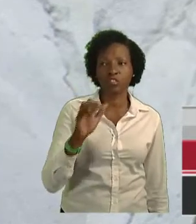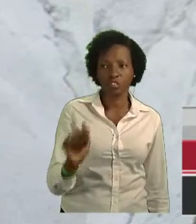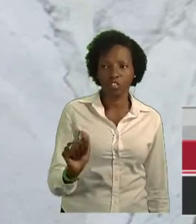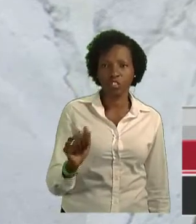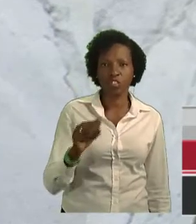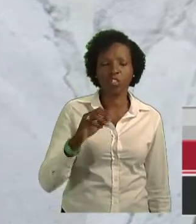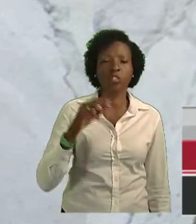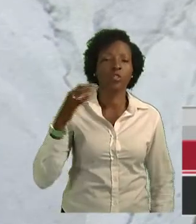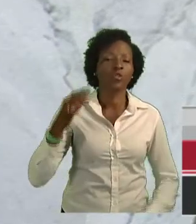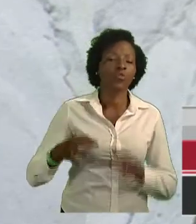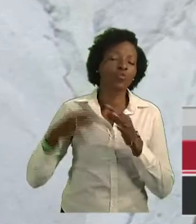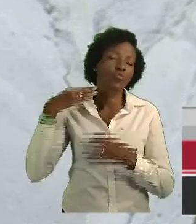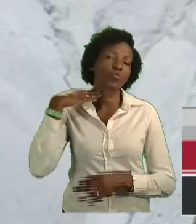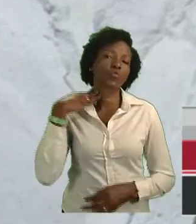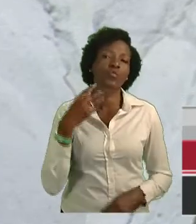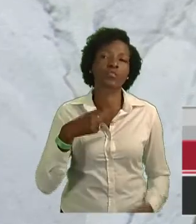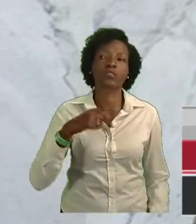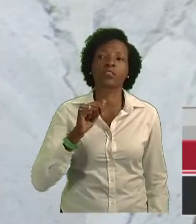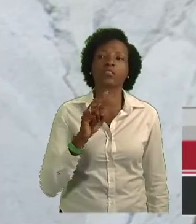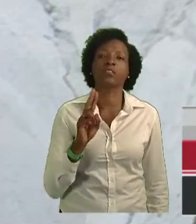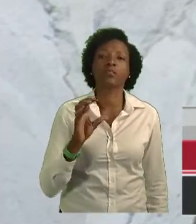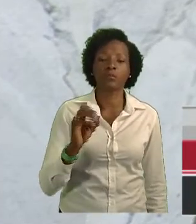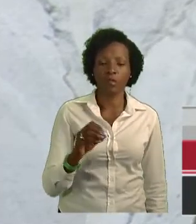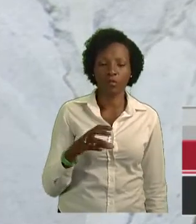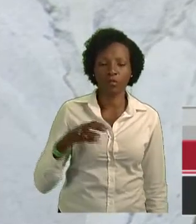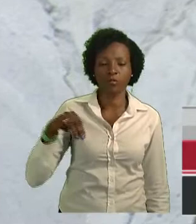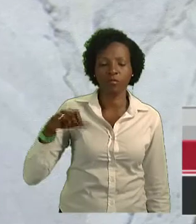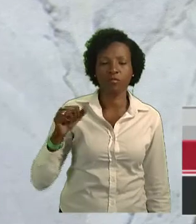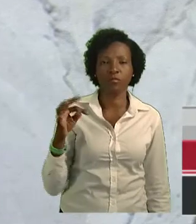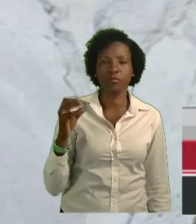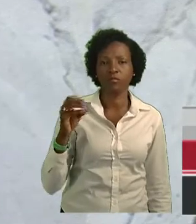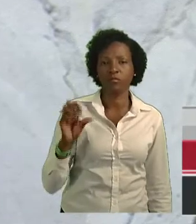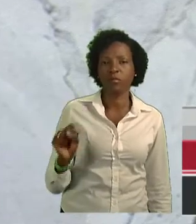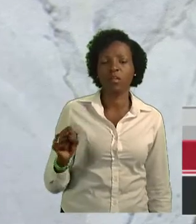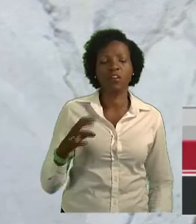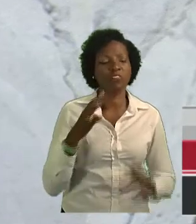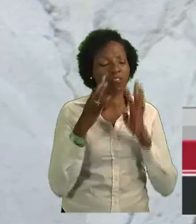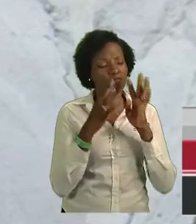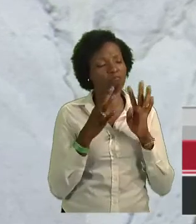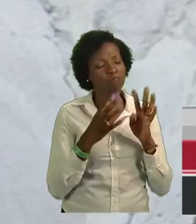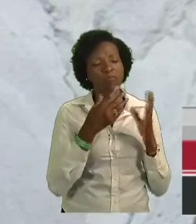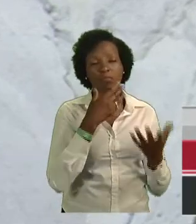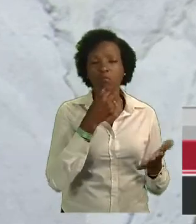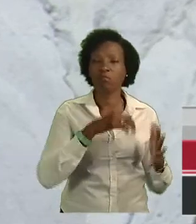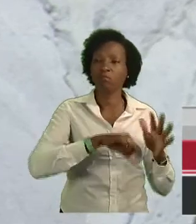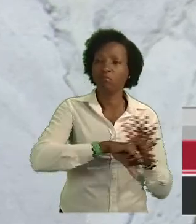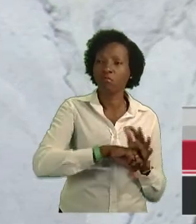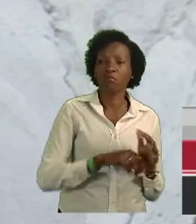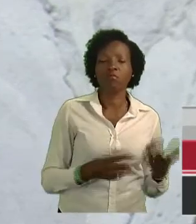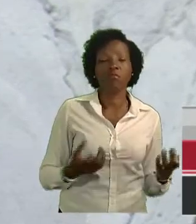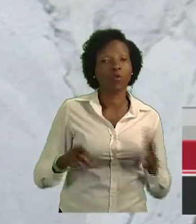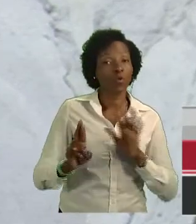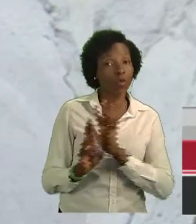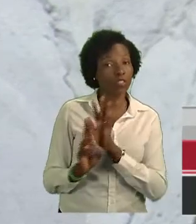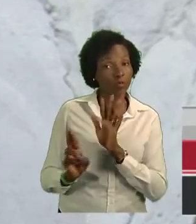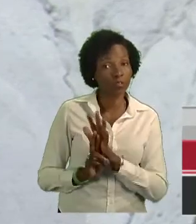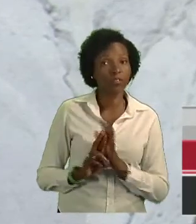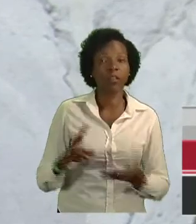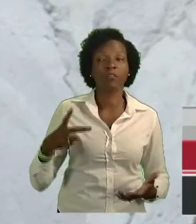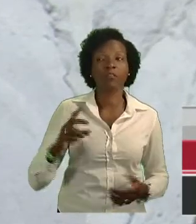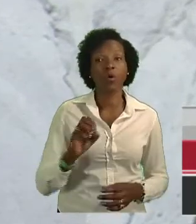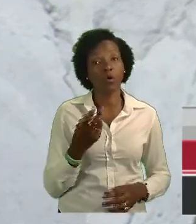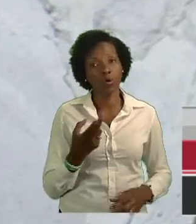vieira o criminoso valdinei molina júnior foi o vidro etc etc o representante do ministério público ou seja o promotor público